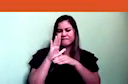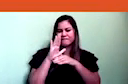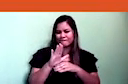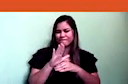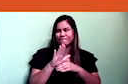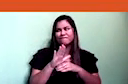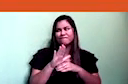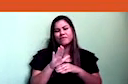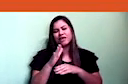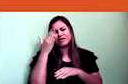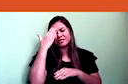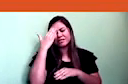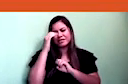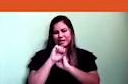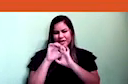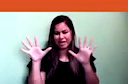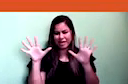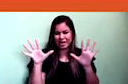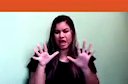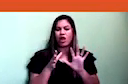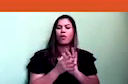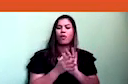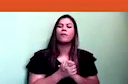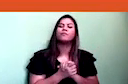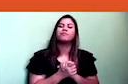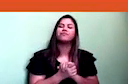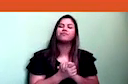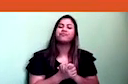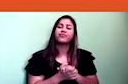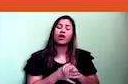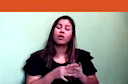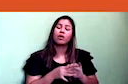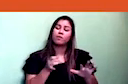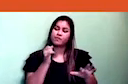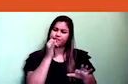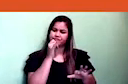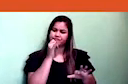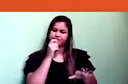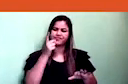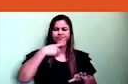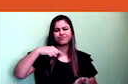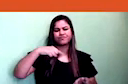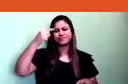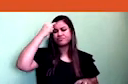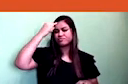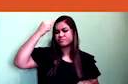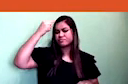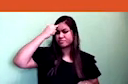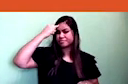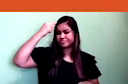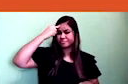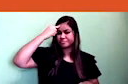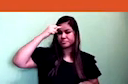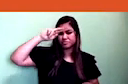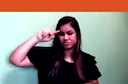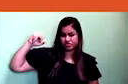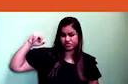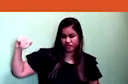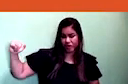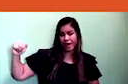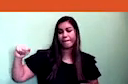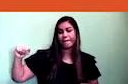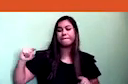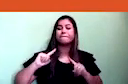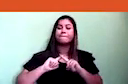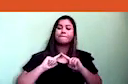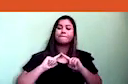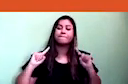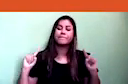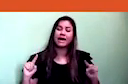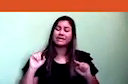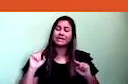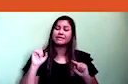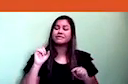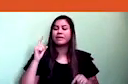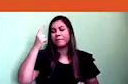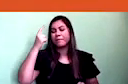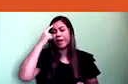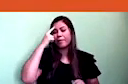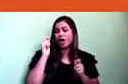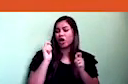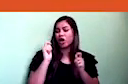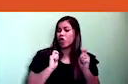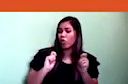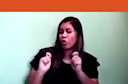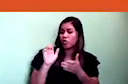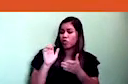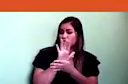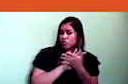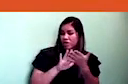essa questão das distorções, porque até então nós estamos falando de pensamento em si, mas os pensamentos, se eles não forem controlados, se a gente